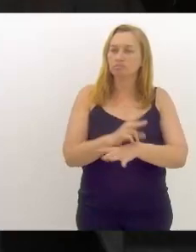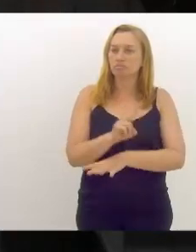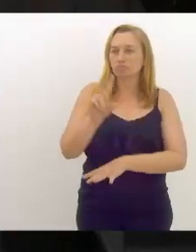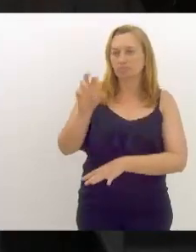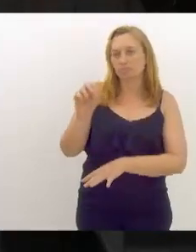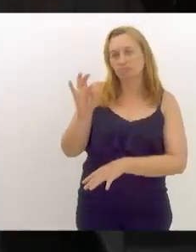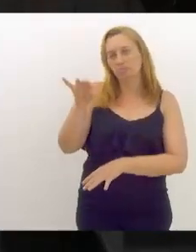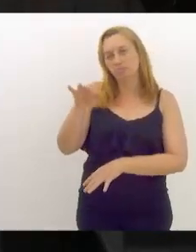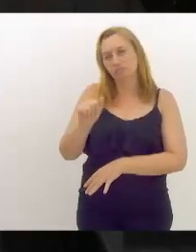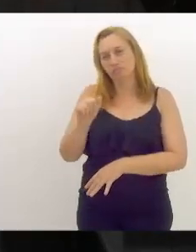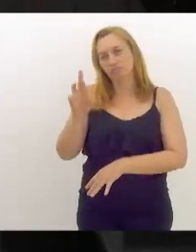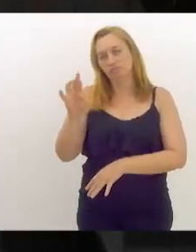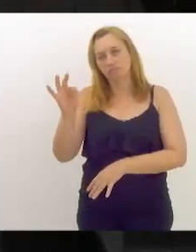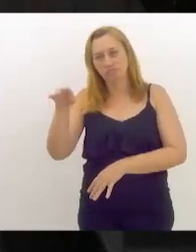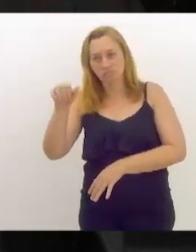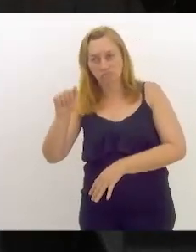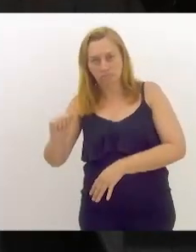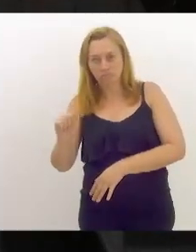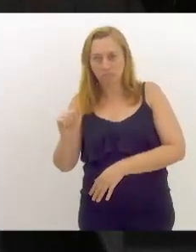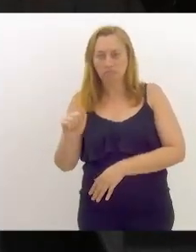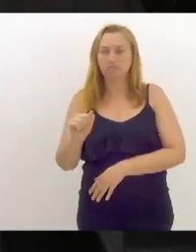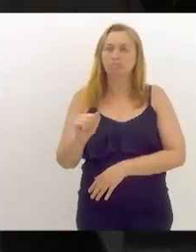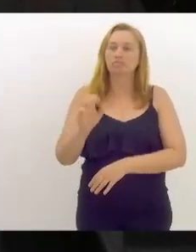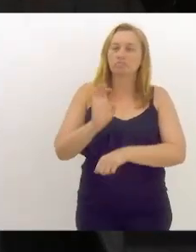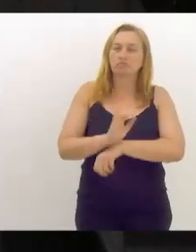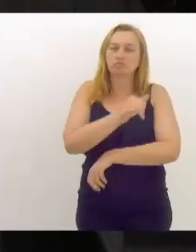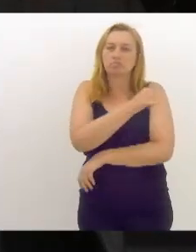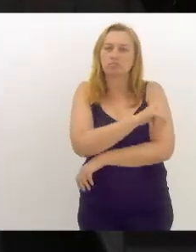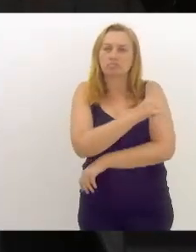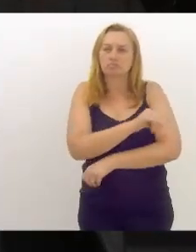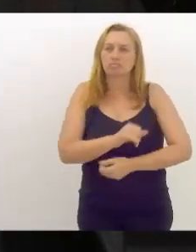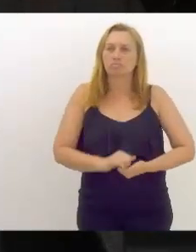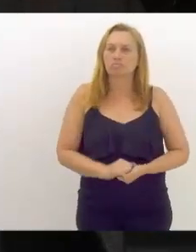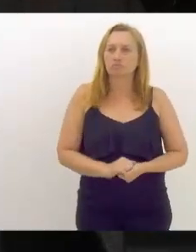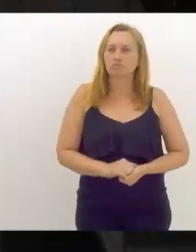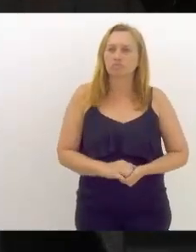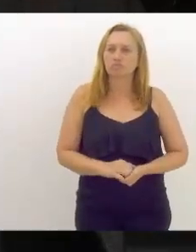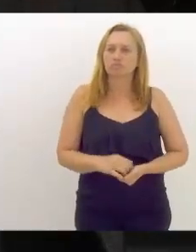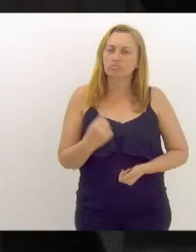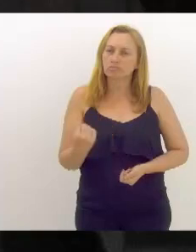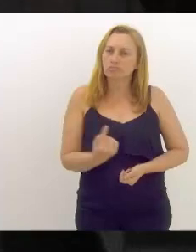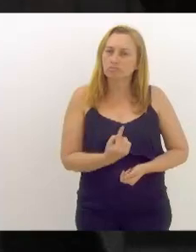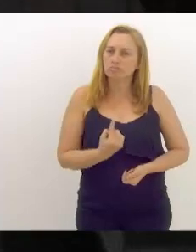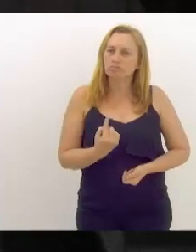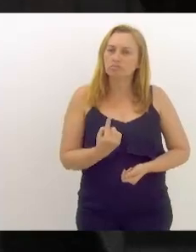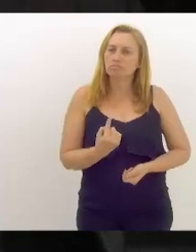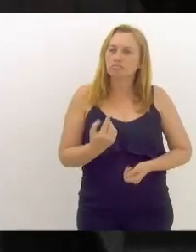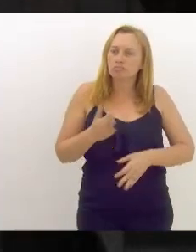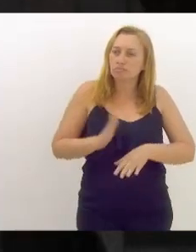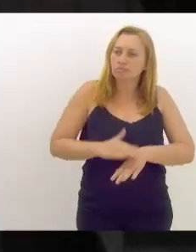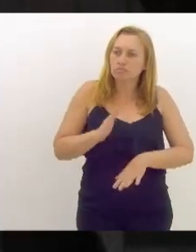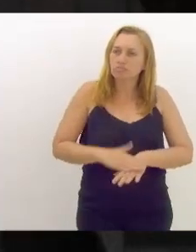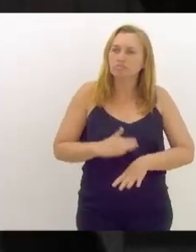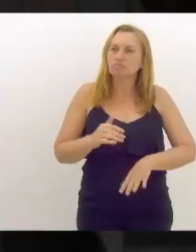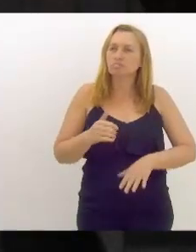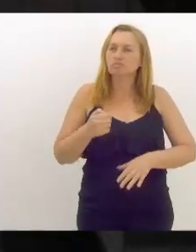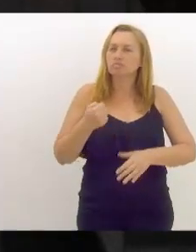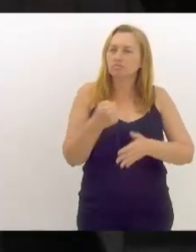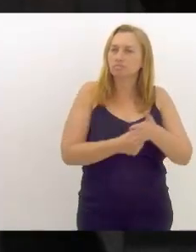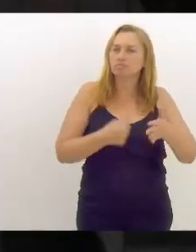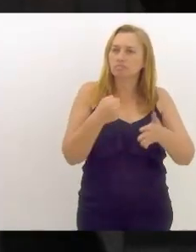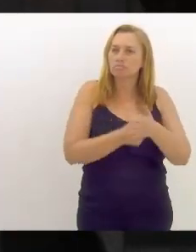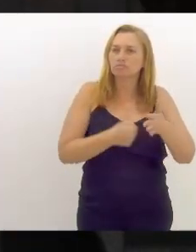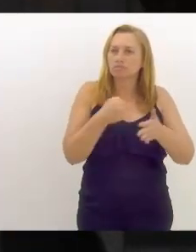sul fluminense, o Médio Paraíba, o estado do Rio de Janeiro, iremos cada vez mais lutar